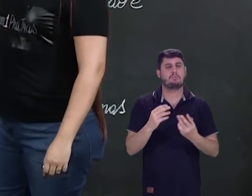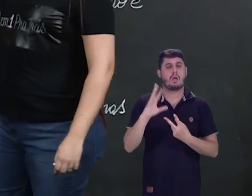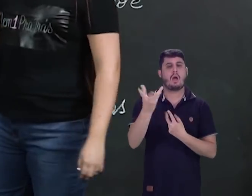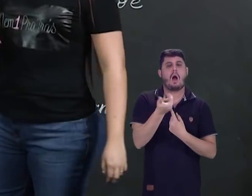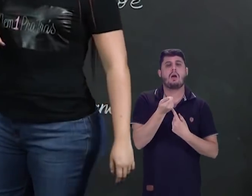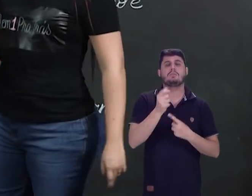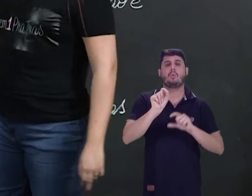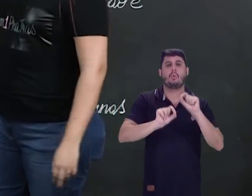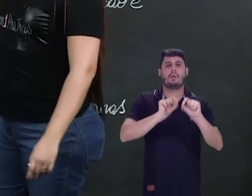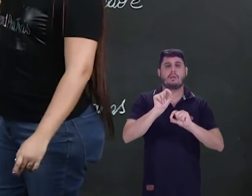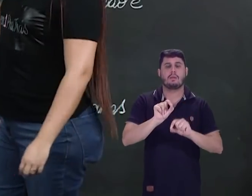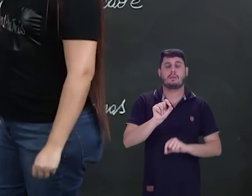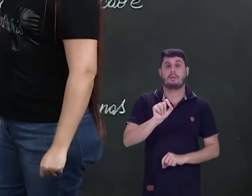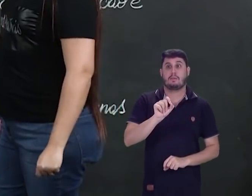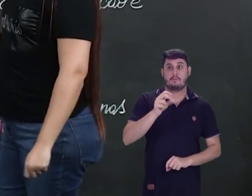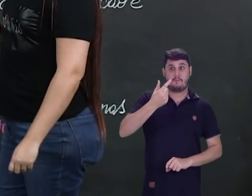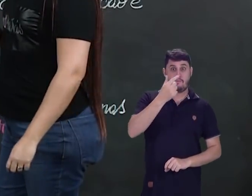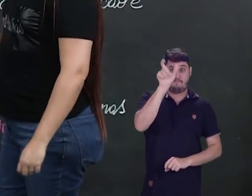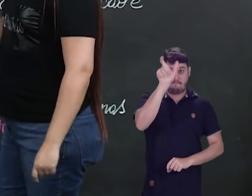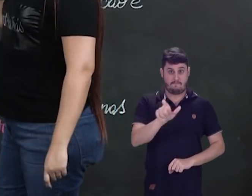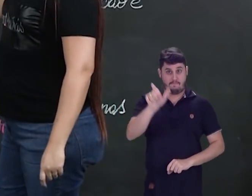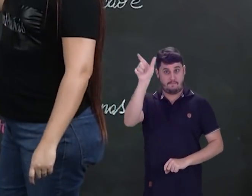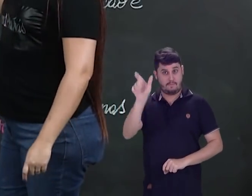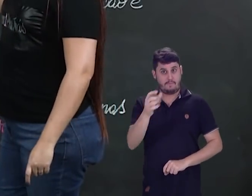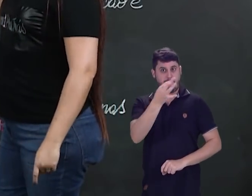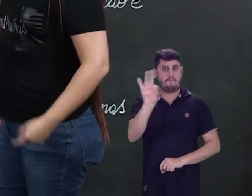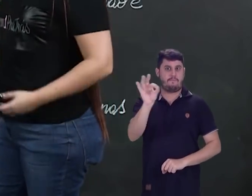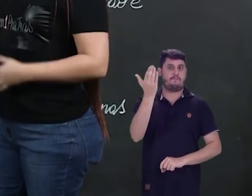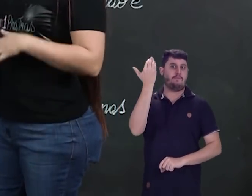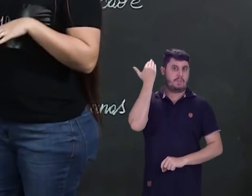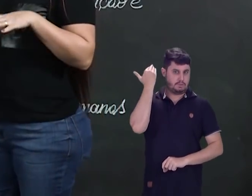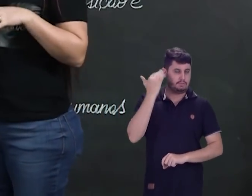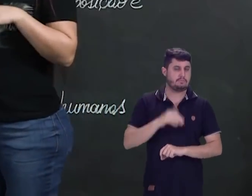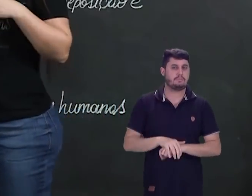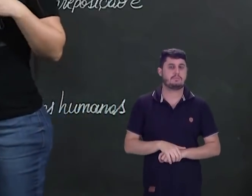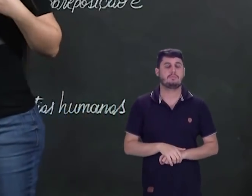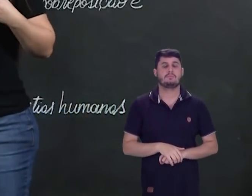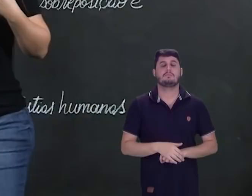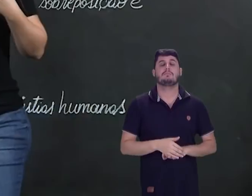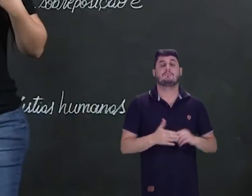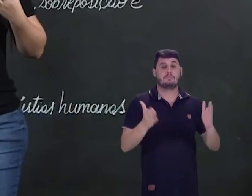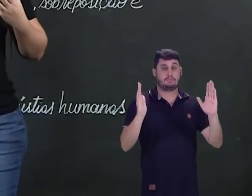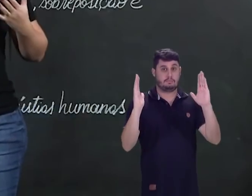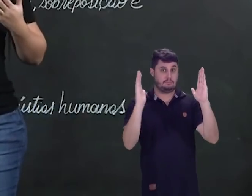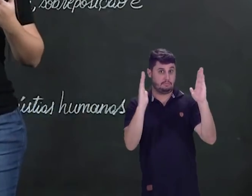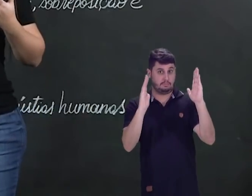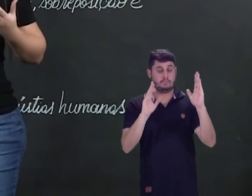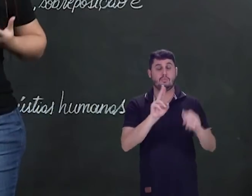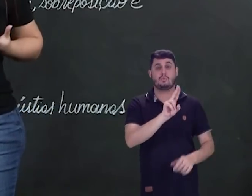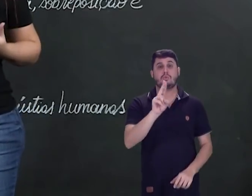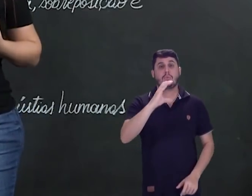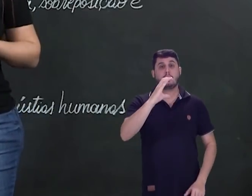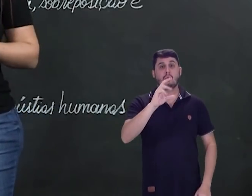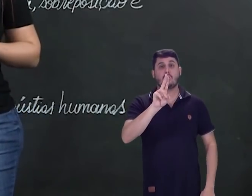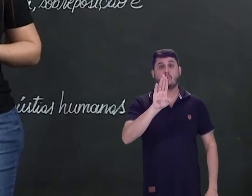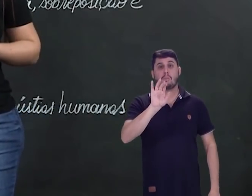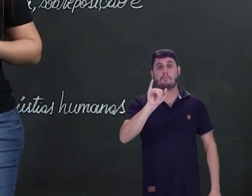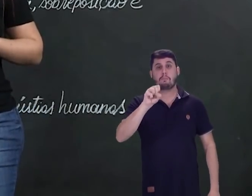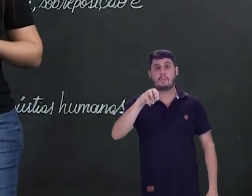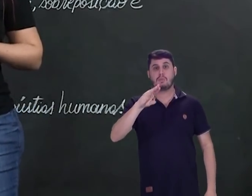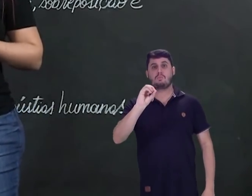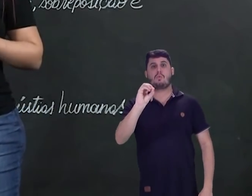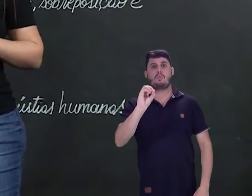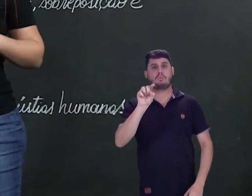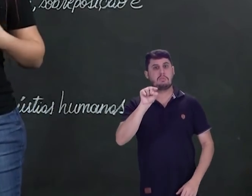e o André Derain, tá? Ambos franceses. Aqui o cubismo, que é um movimento, um estilo muito conhecido pelo